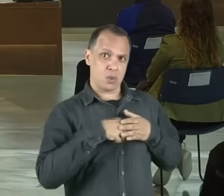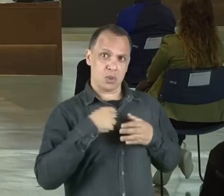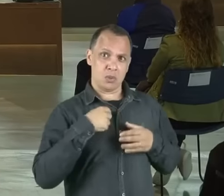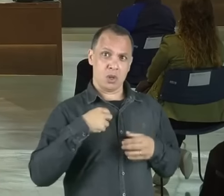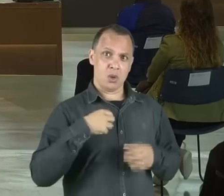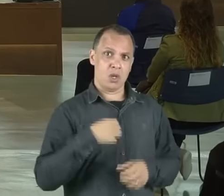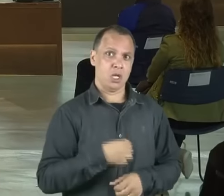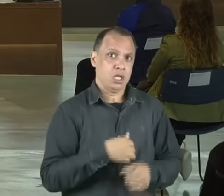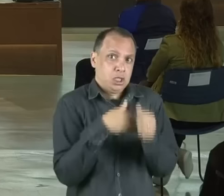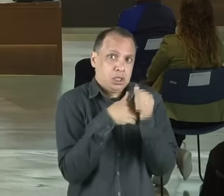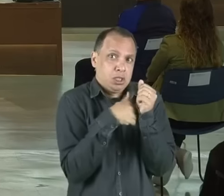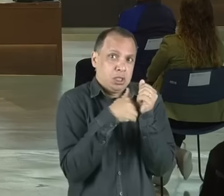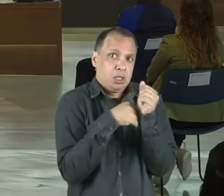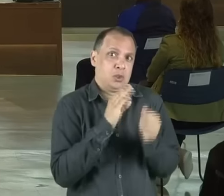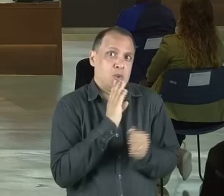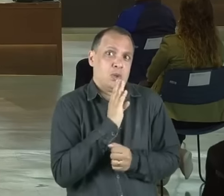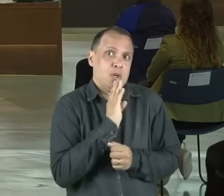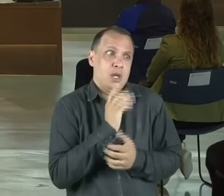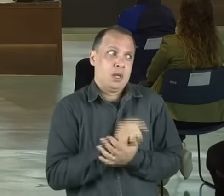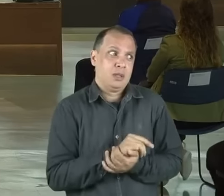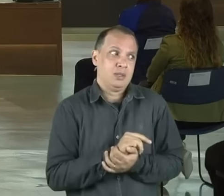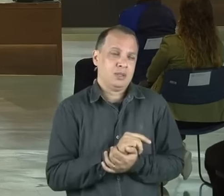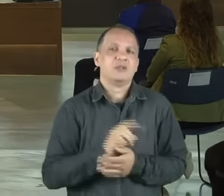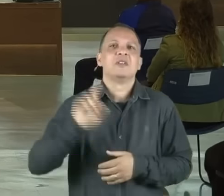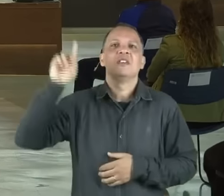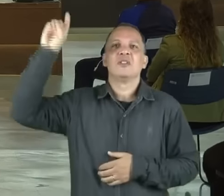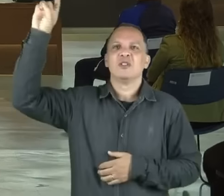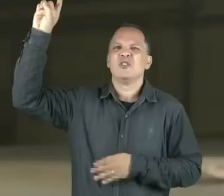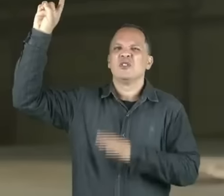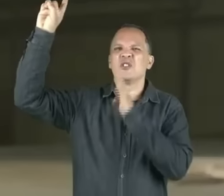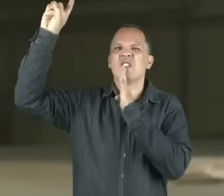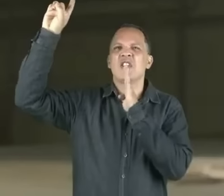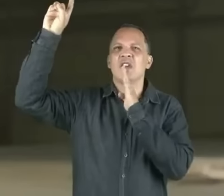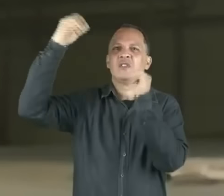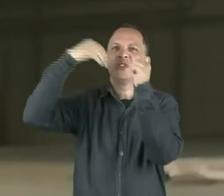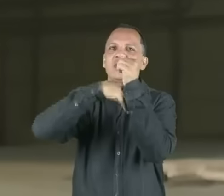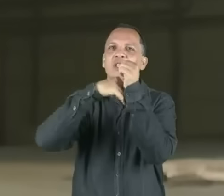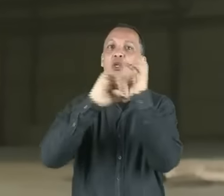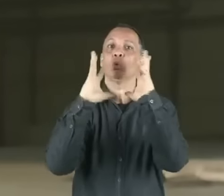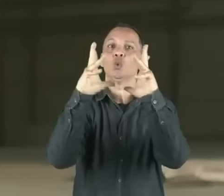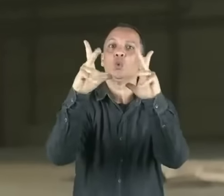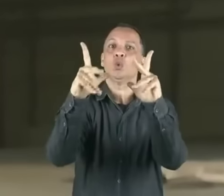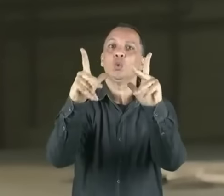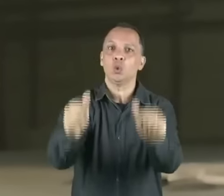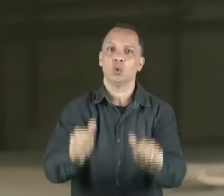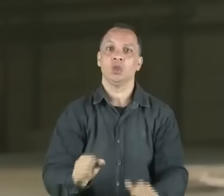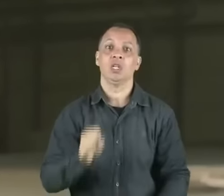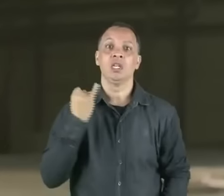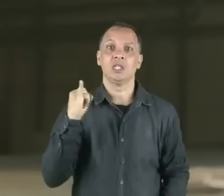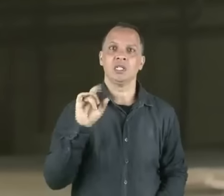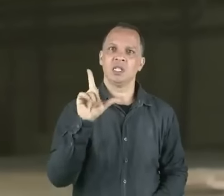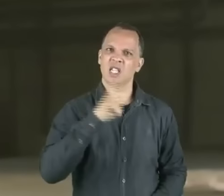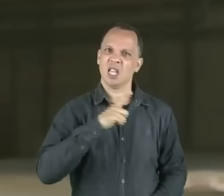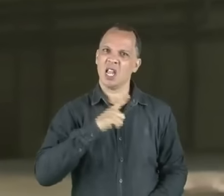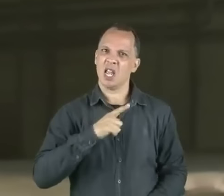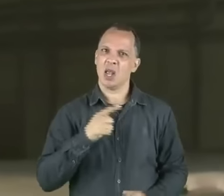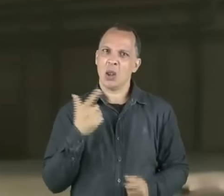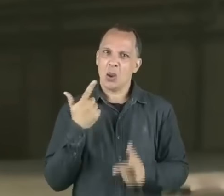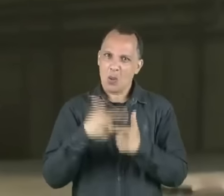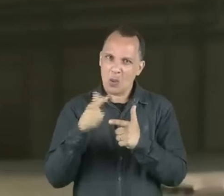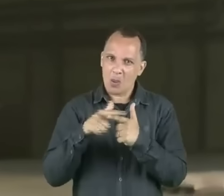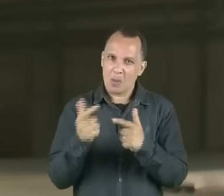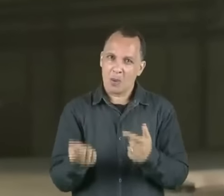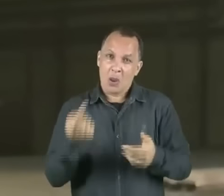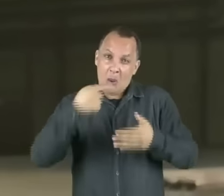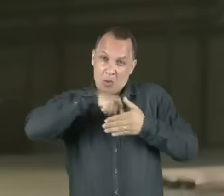Sonda meu Deus conhece o meu coração vê se há em mim algum caminho mau e guia-me pelo caminho eterno essa